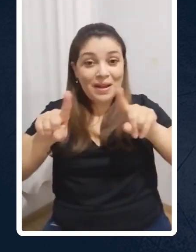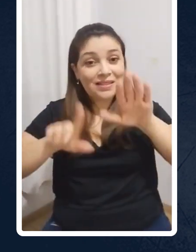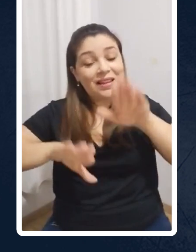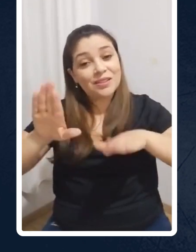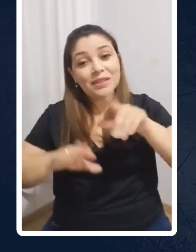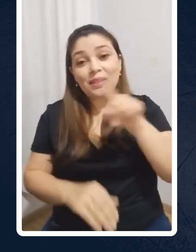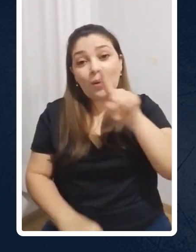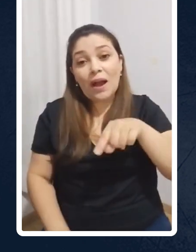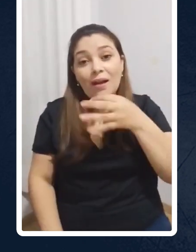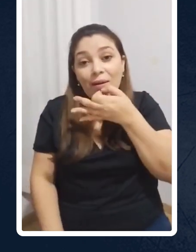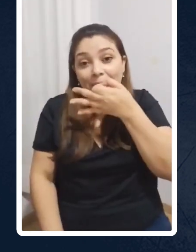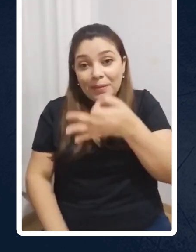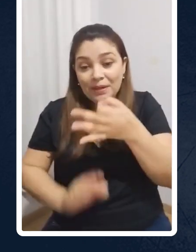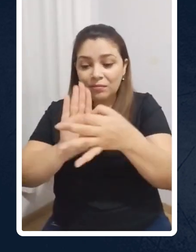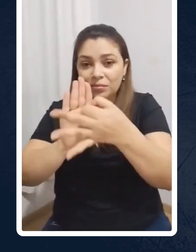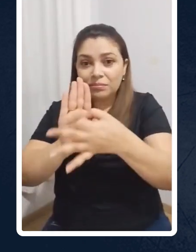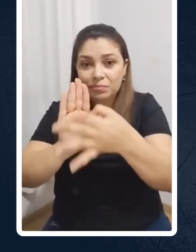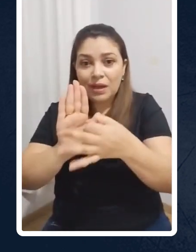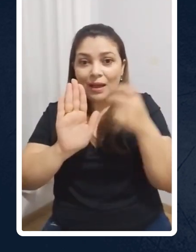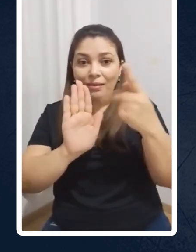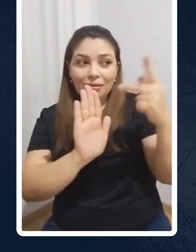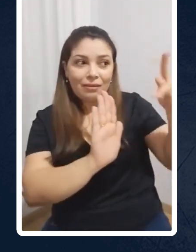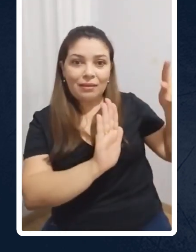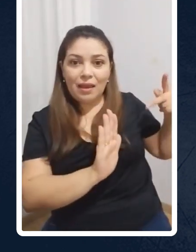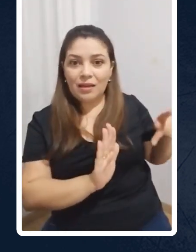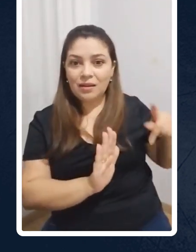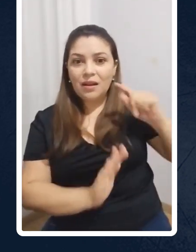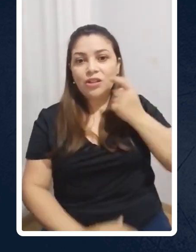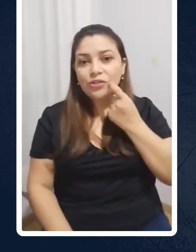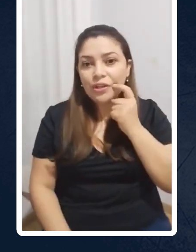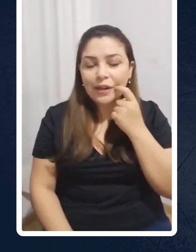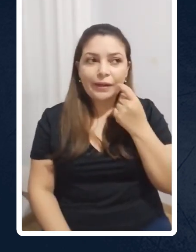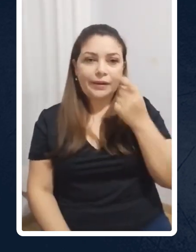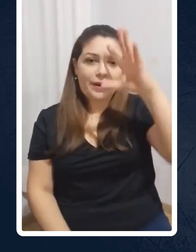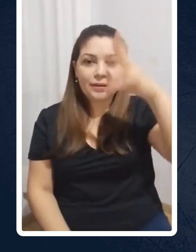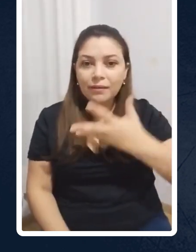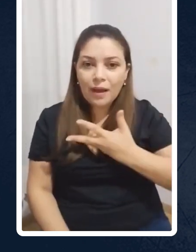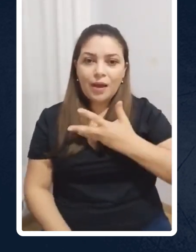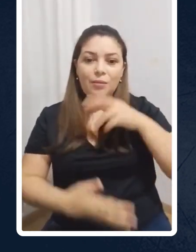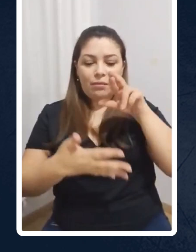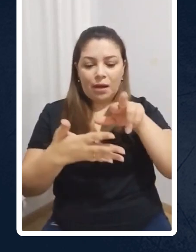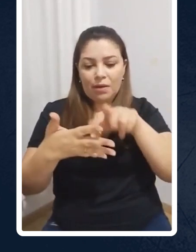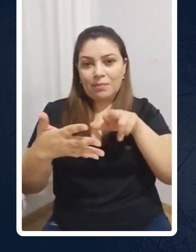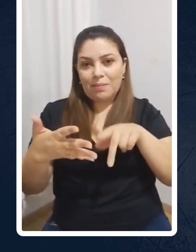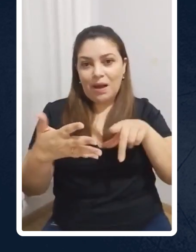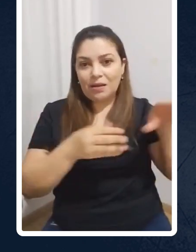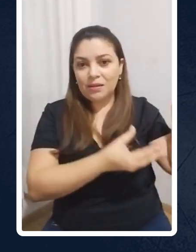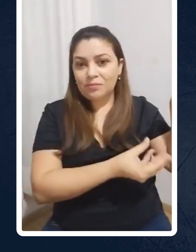trazendo case da Janaína, case da Débora, case do Marcos Vinícius ou case do Felipe. Eu poderia até